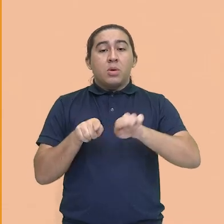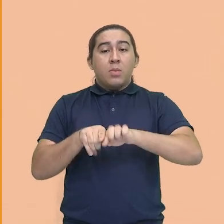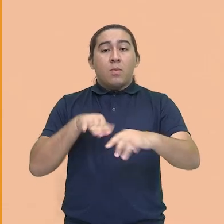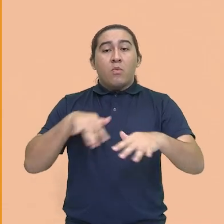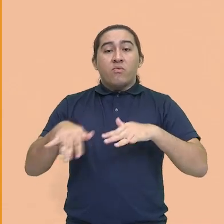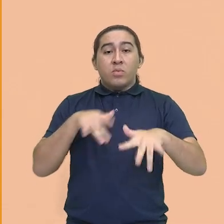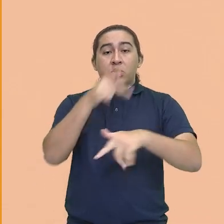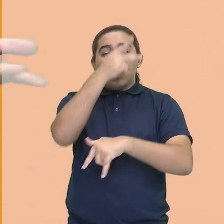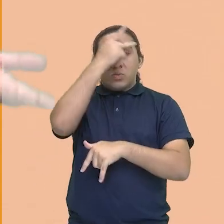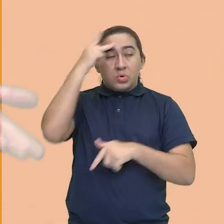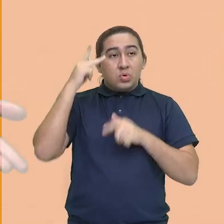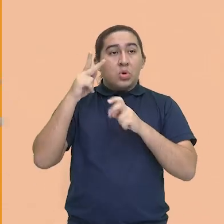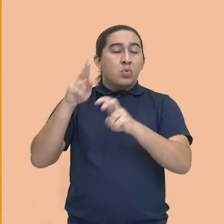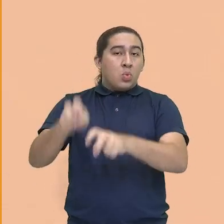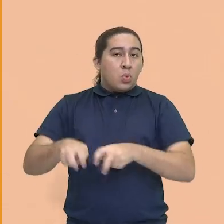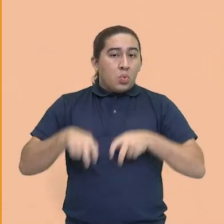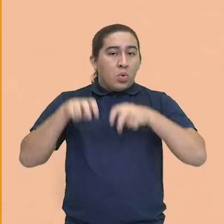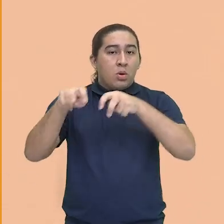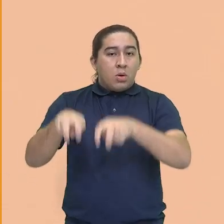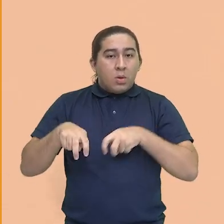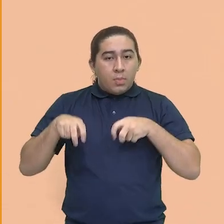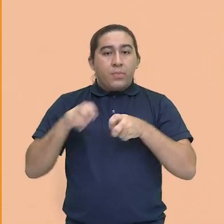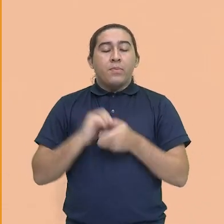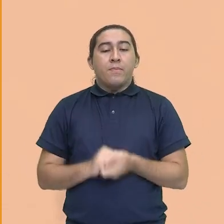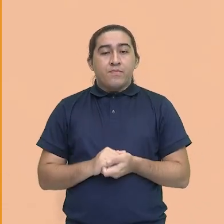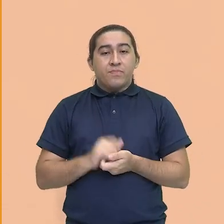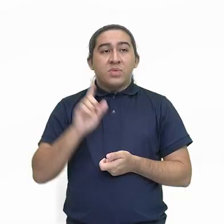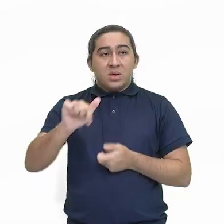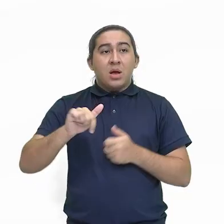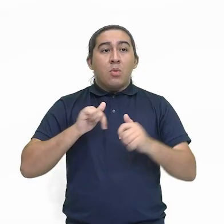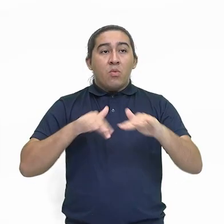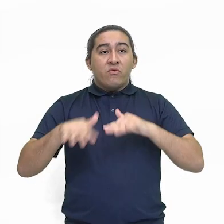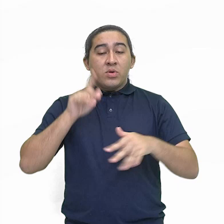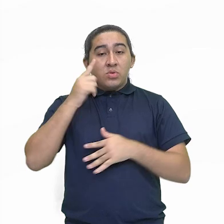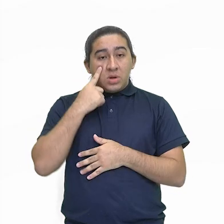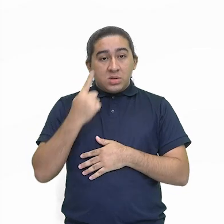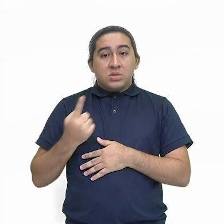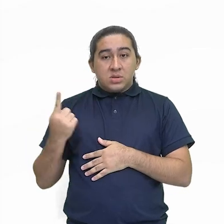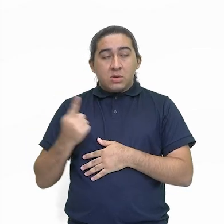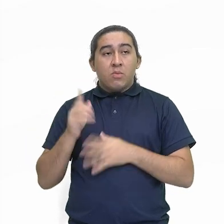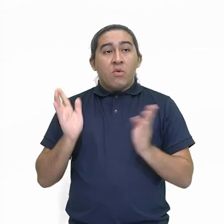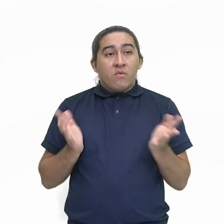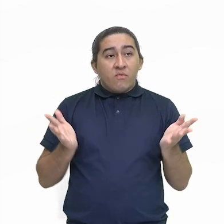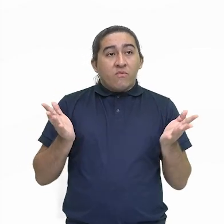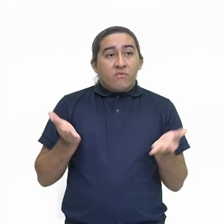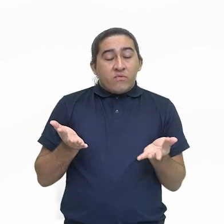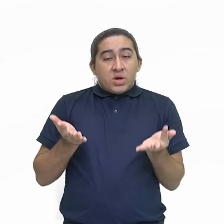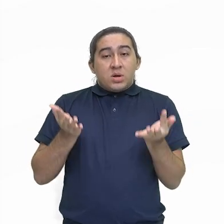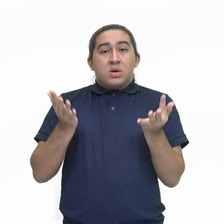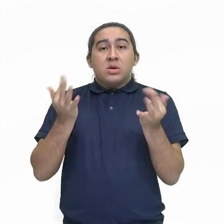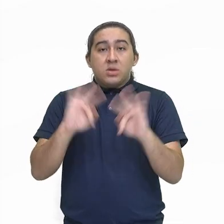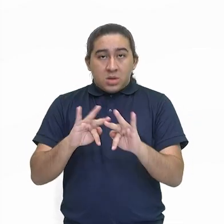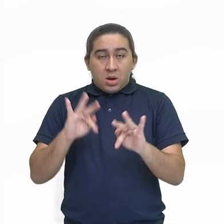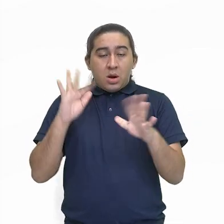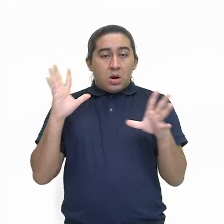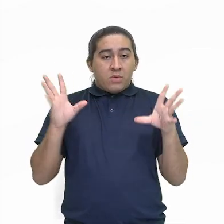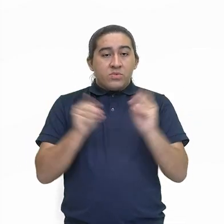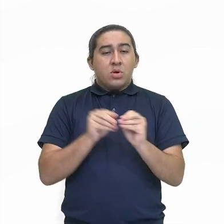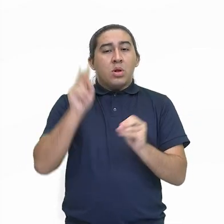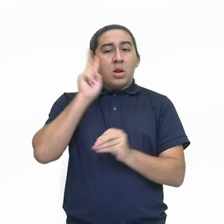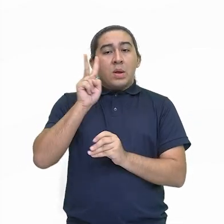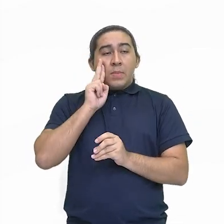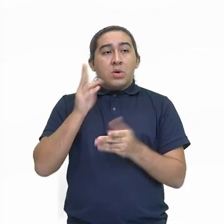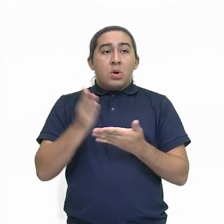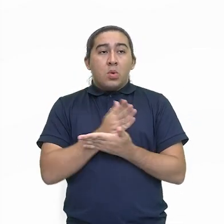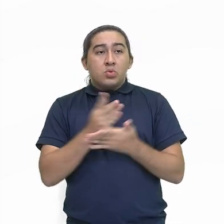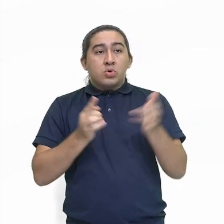das pessoas do campo, no caso aí é o movimento sem terra, né? Olha, a gente vai fechar a revisão relembrando alguns dos objetivos do